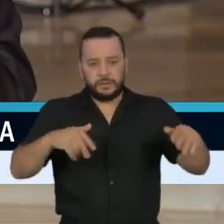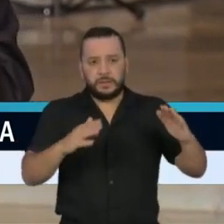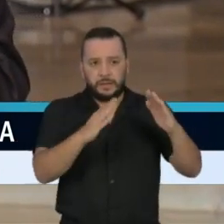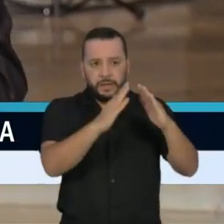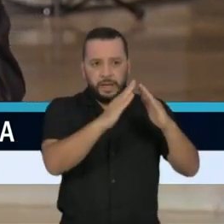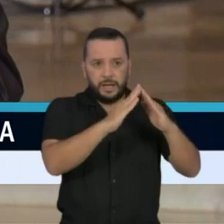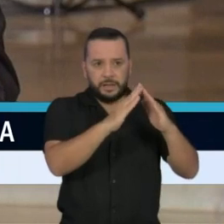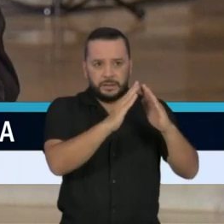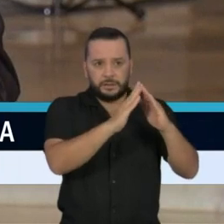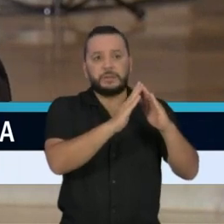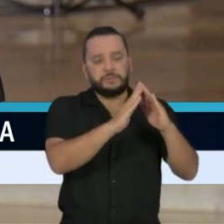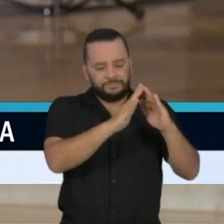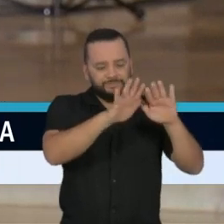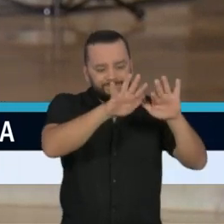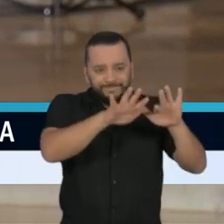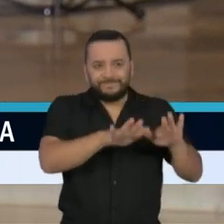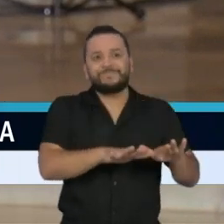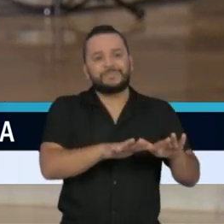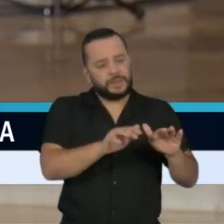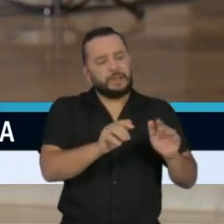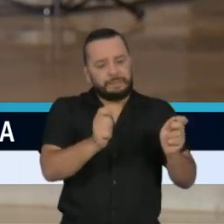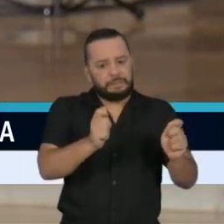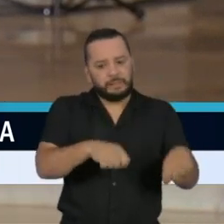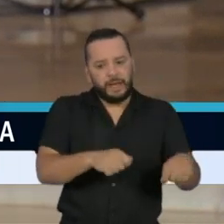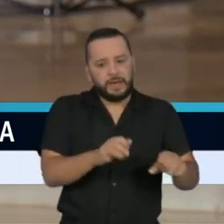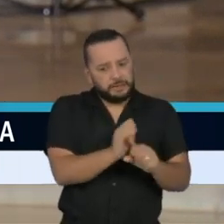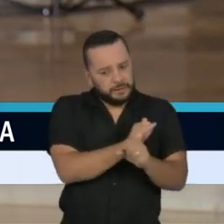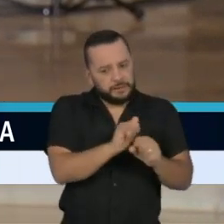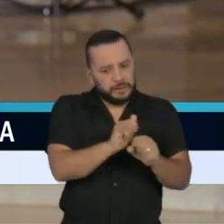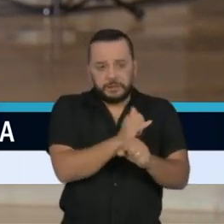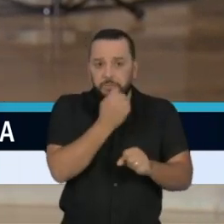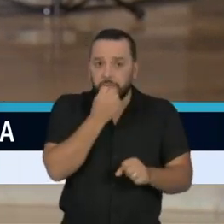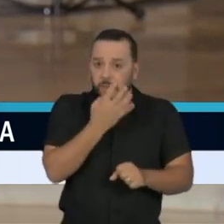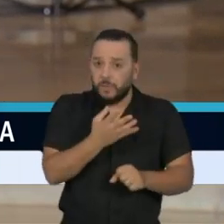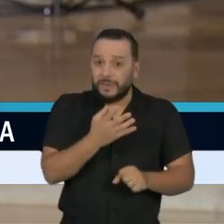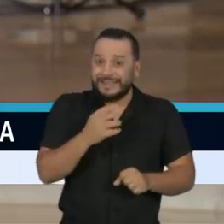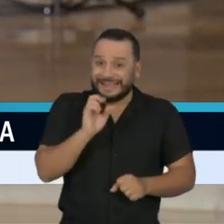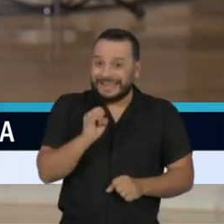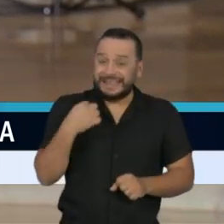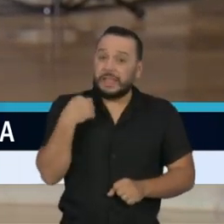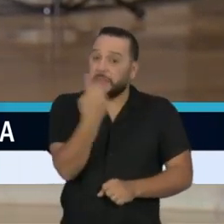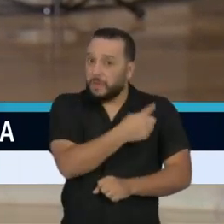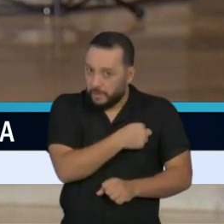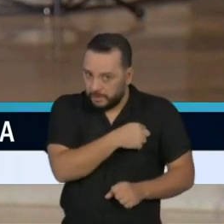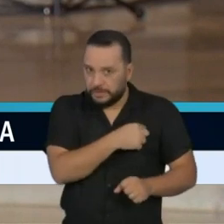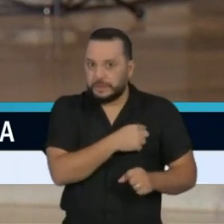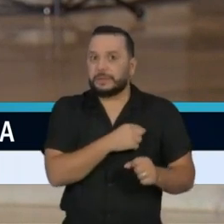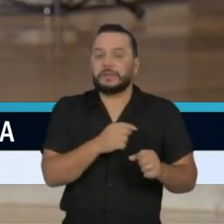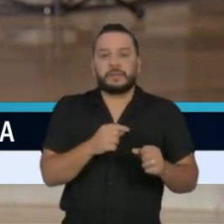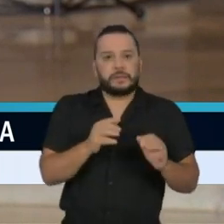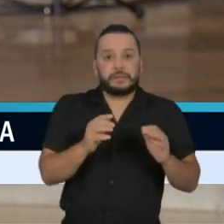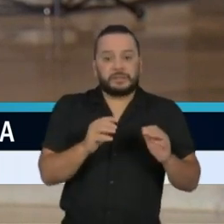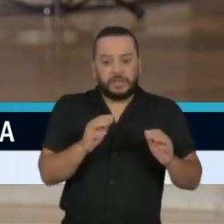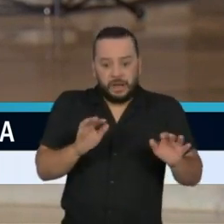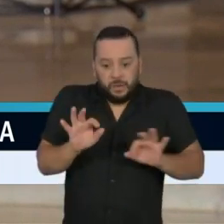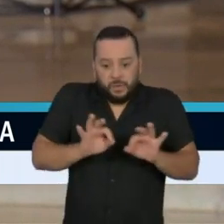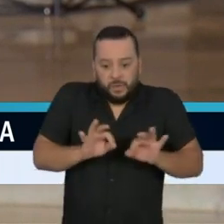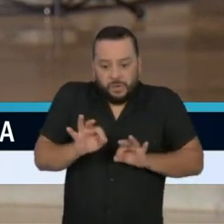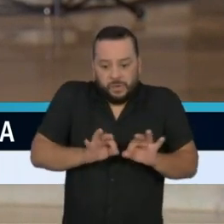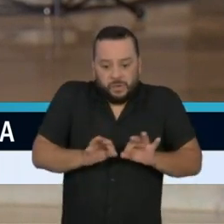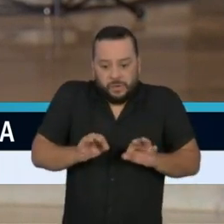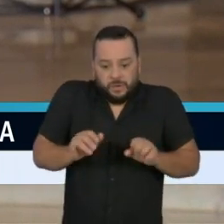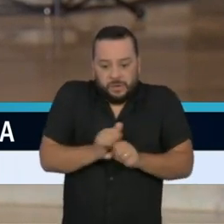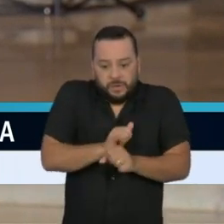são contínuas, porque as medidas de hoje, elas refletem daqui 15 dias na curva. As que nós observamos hoje, elas